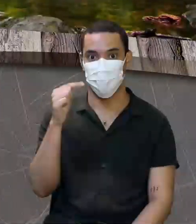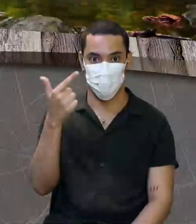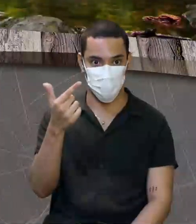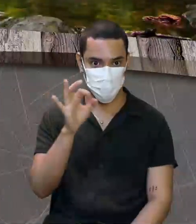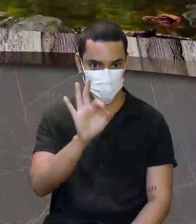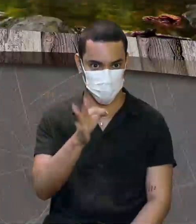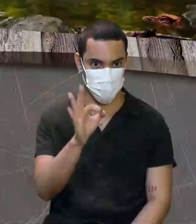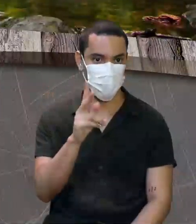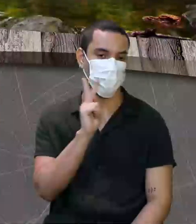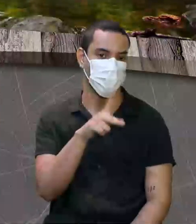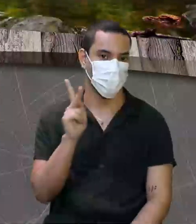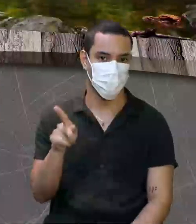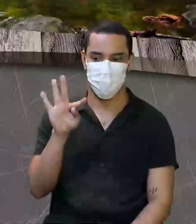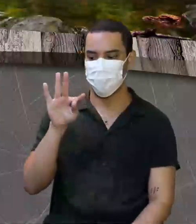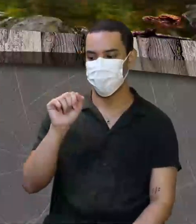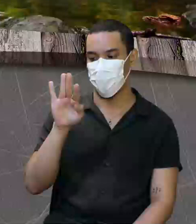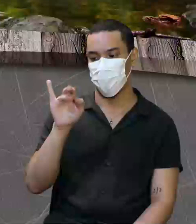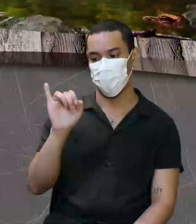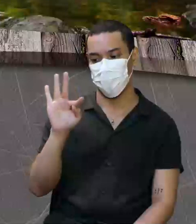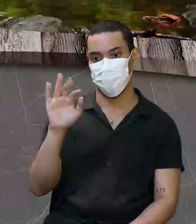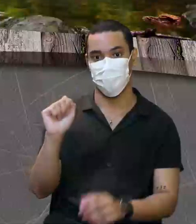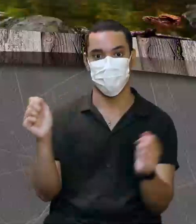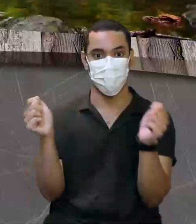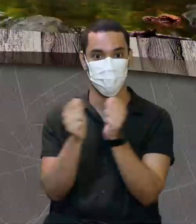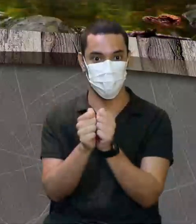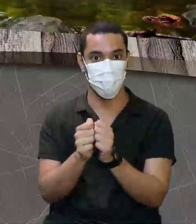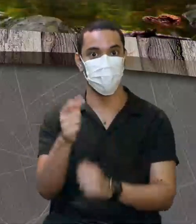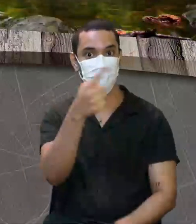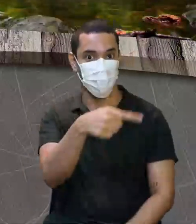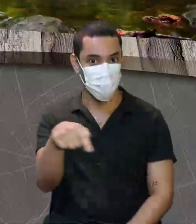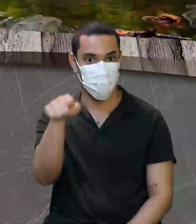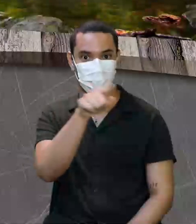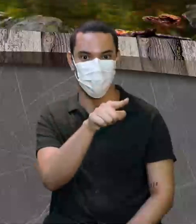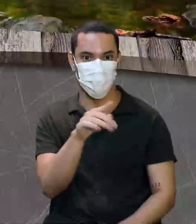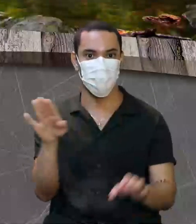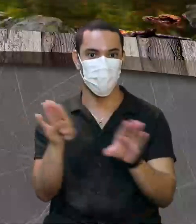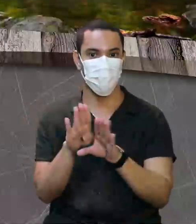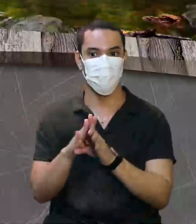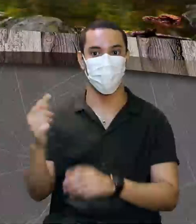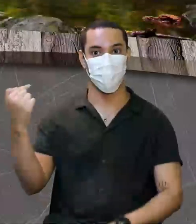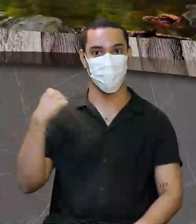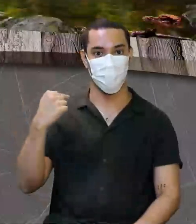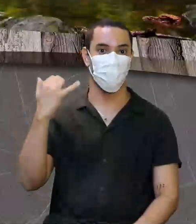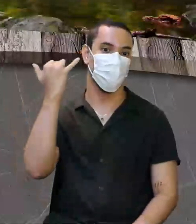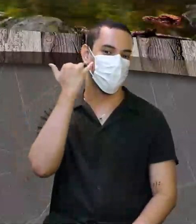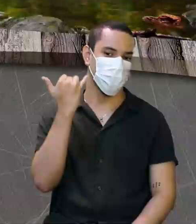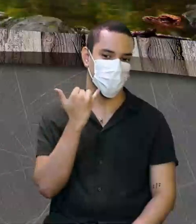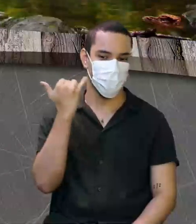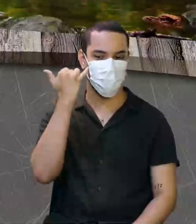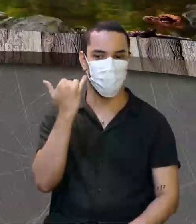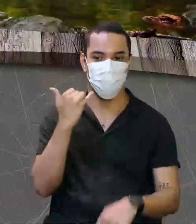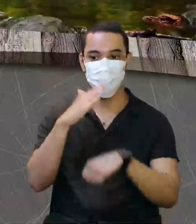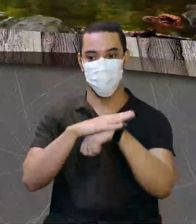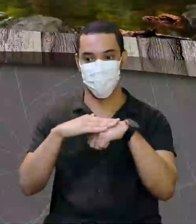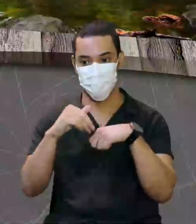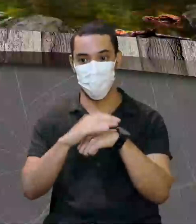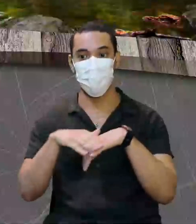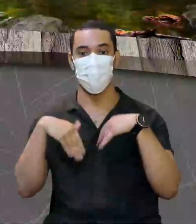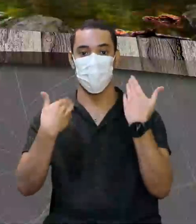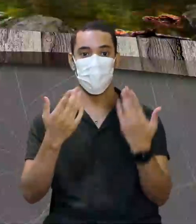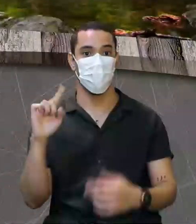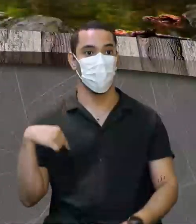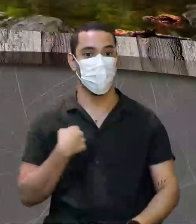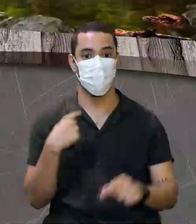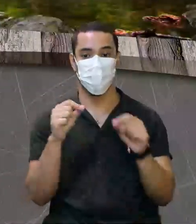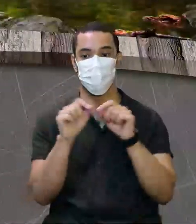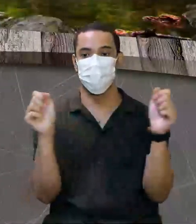certo? Professora Tabita aqui junto com você, professor Vitor, querido, e nós vamos